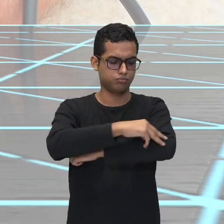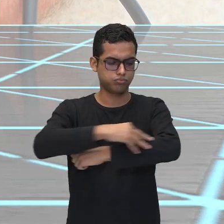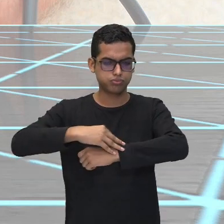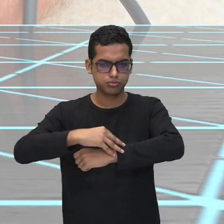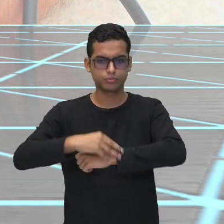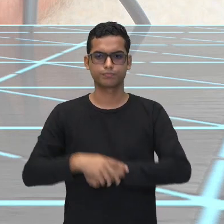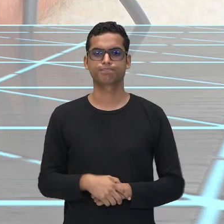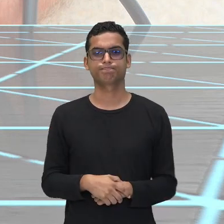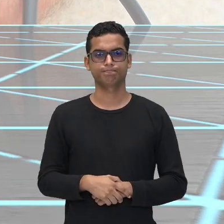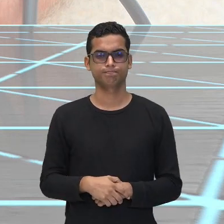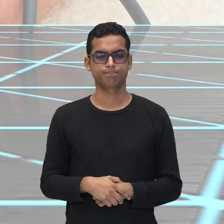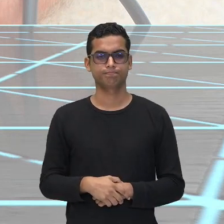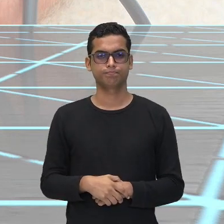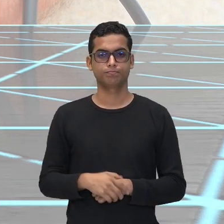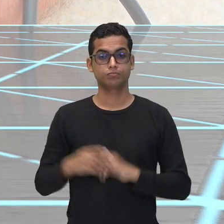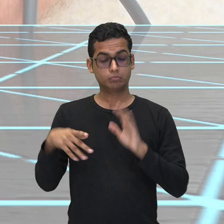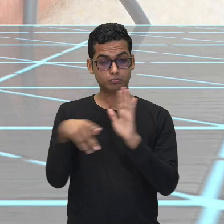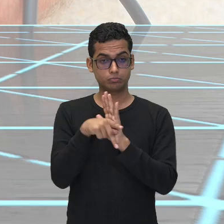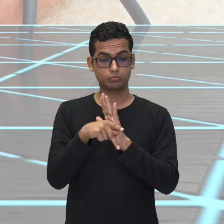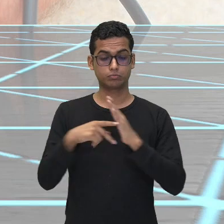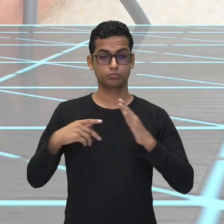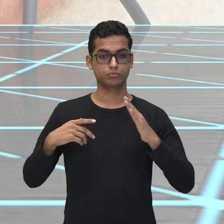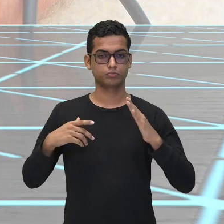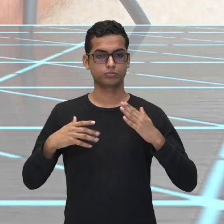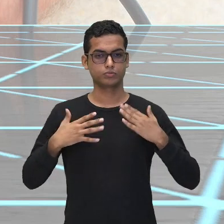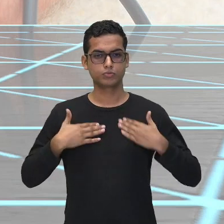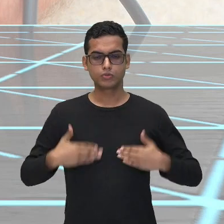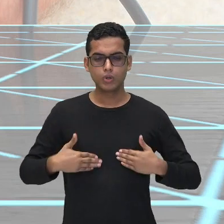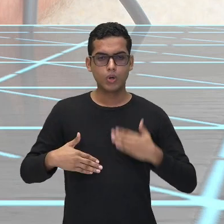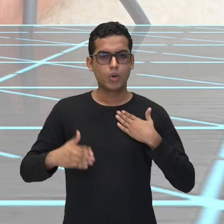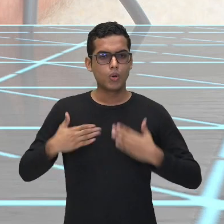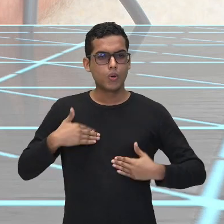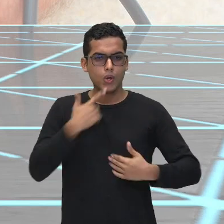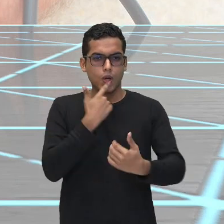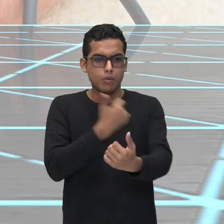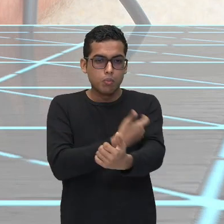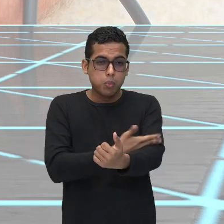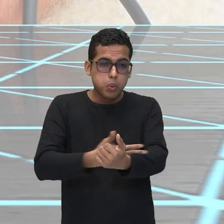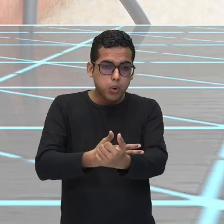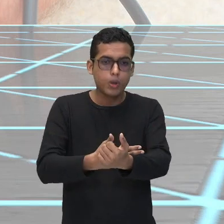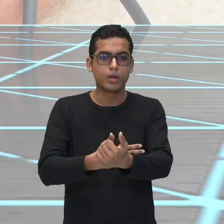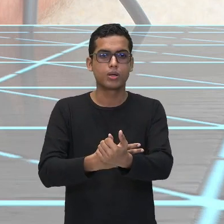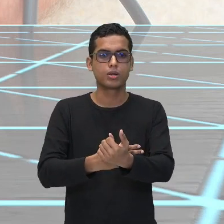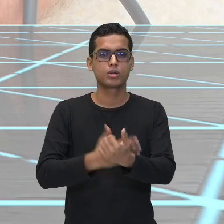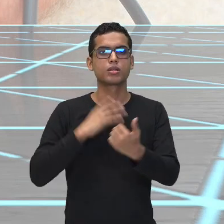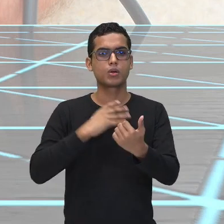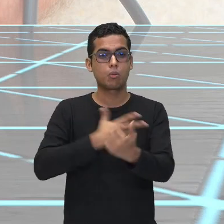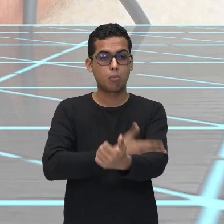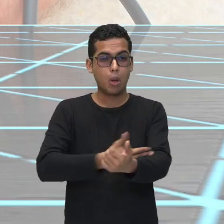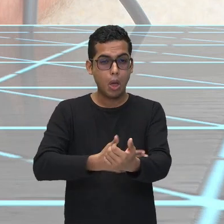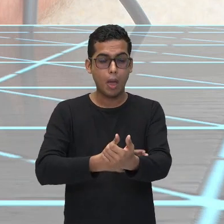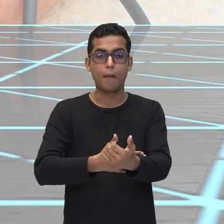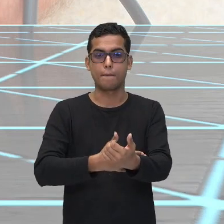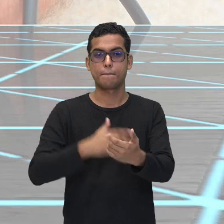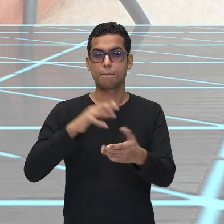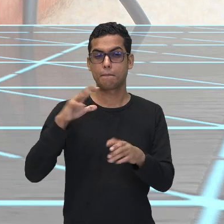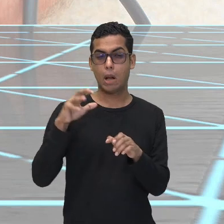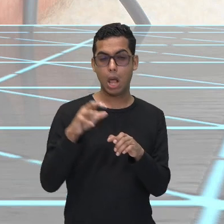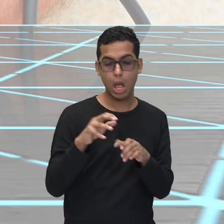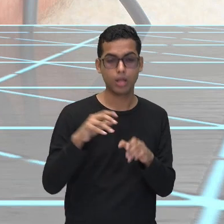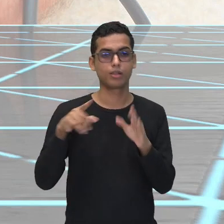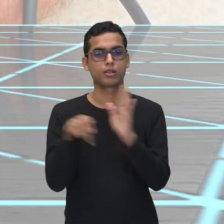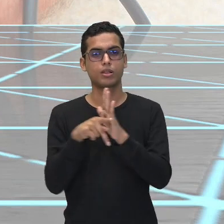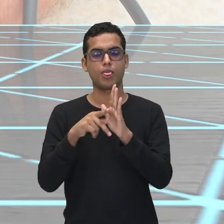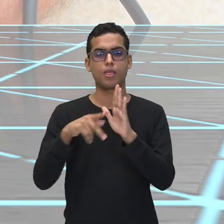máxima e mínima são iguais ou então ultrapassam ao famoso 14/9, como nós conhecemos. Então, a